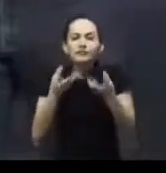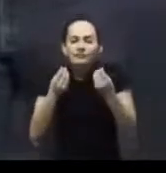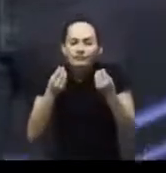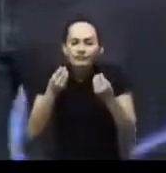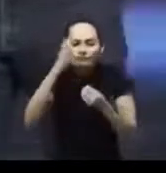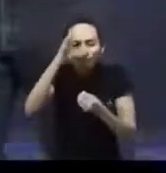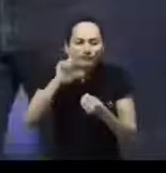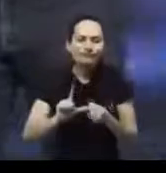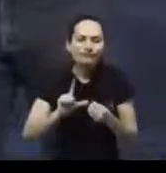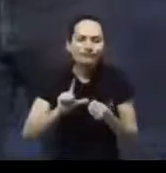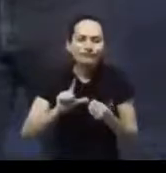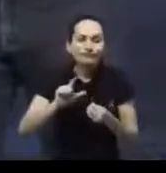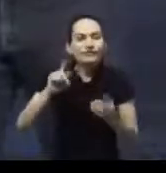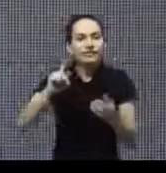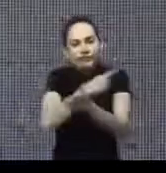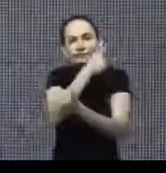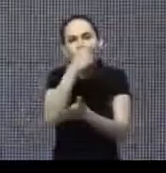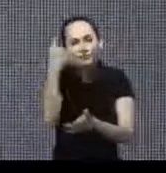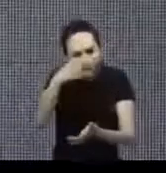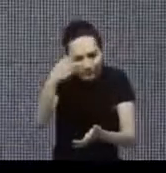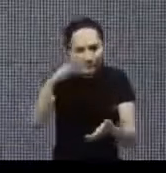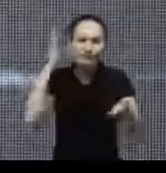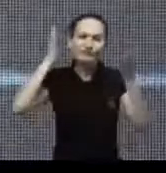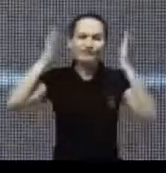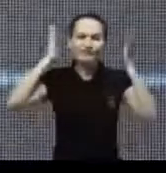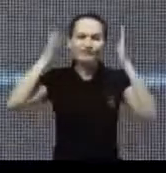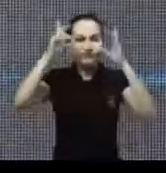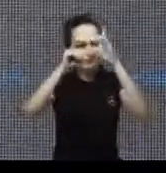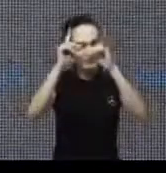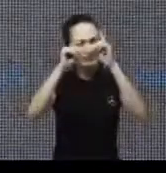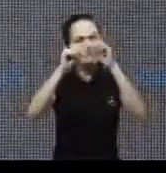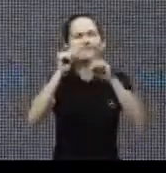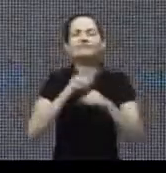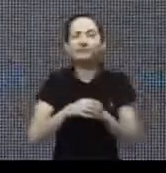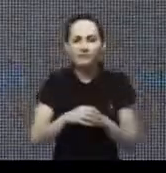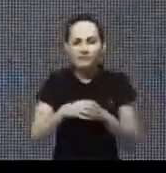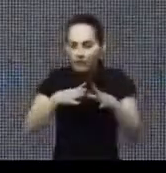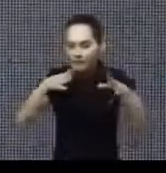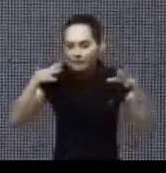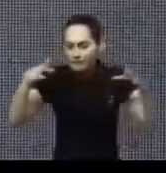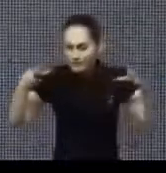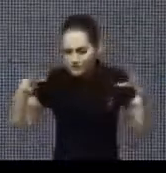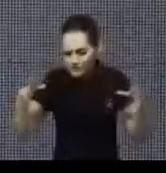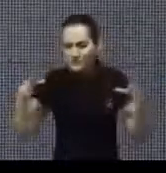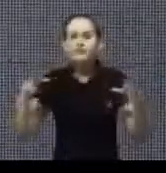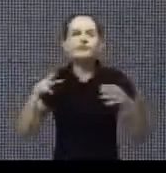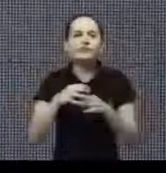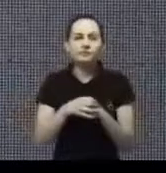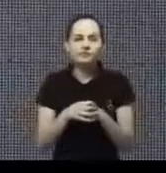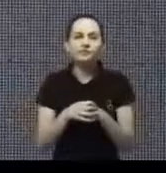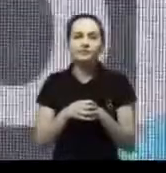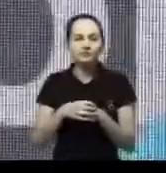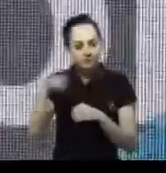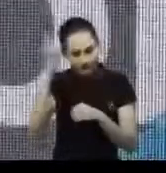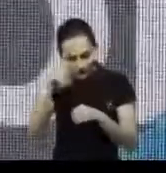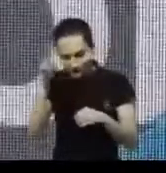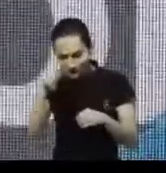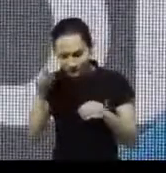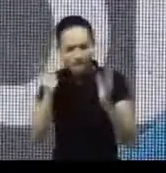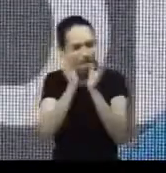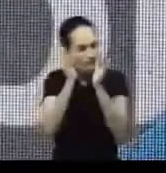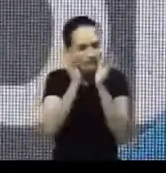conquistaram seu primeiro caminhão seu primeiro mercedes-benz ampliaram a sua Frota através do consórcio